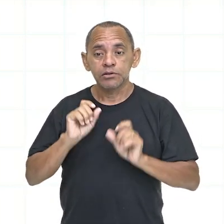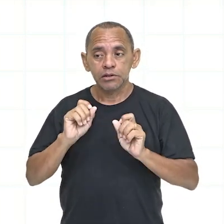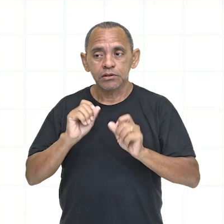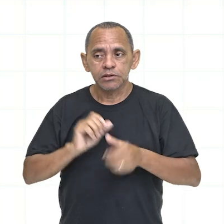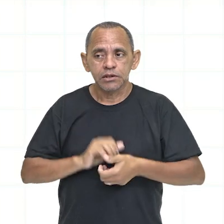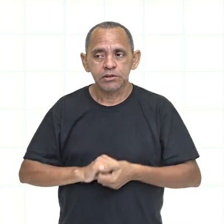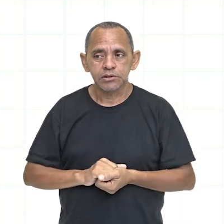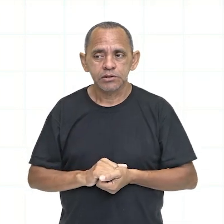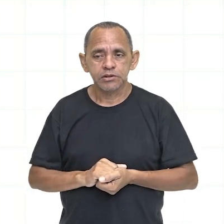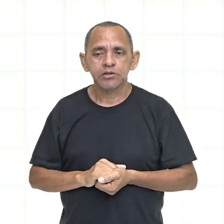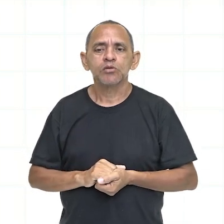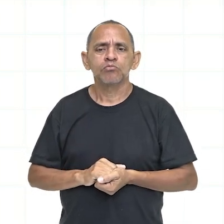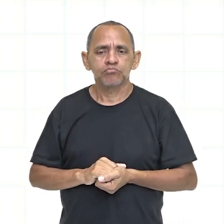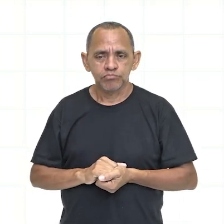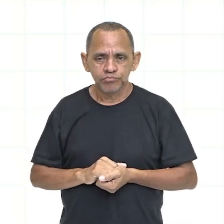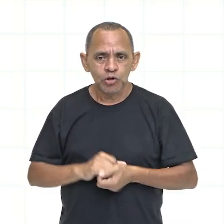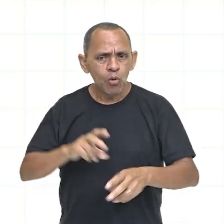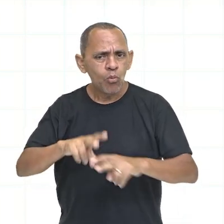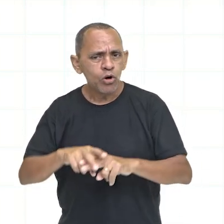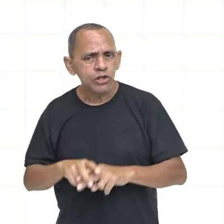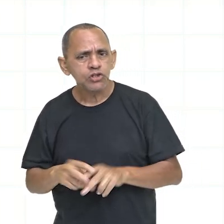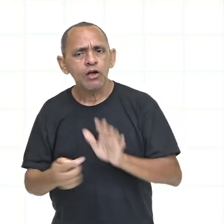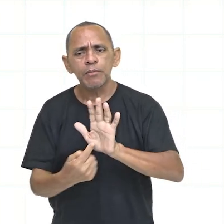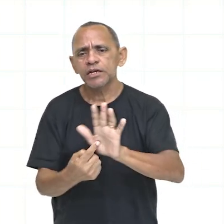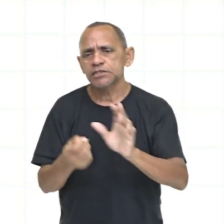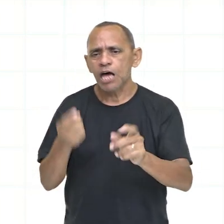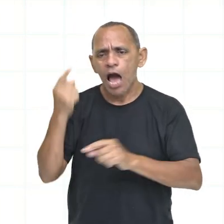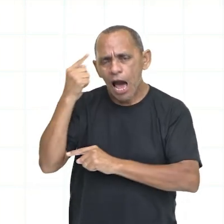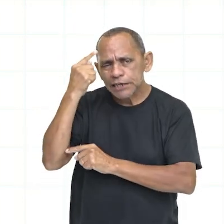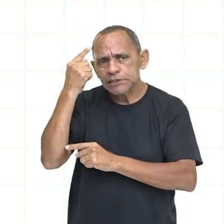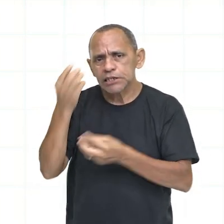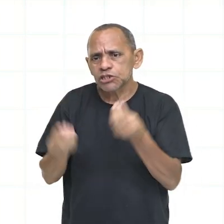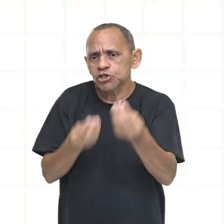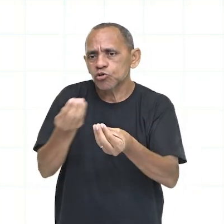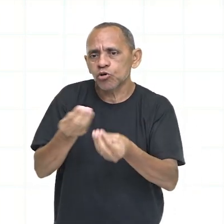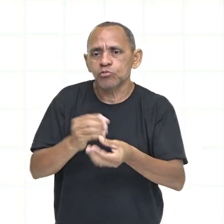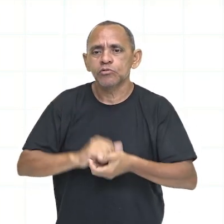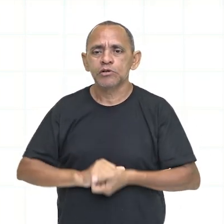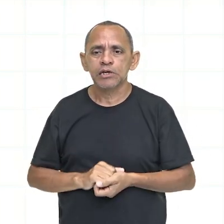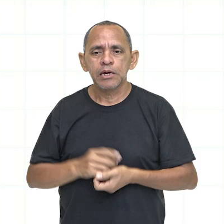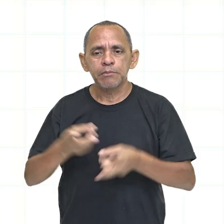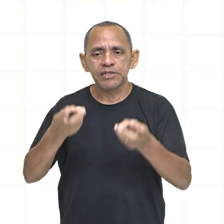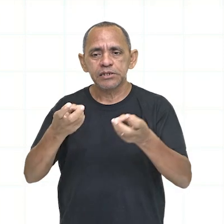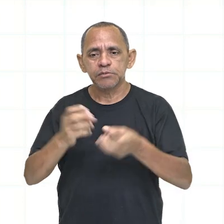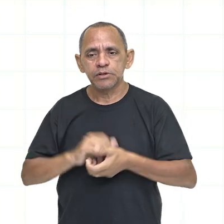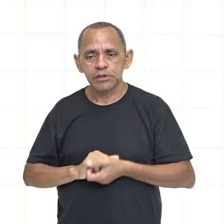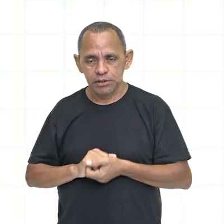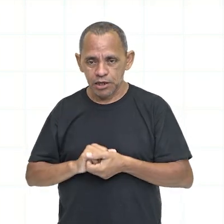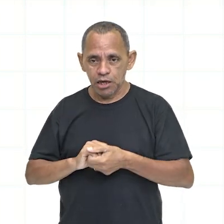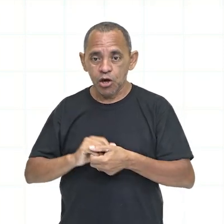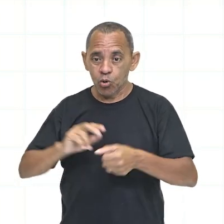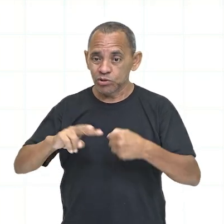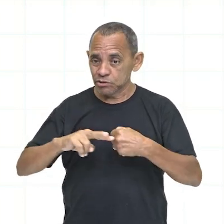consequentemente, então, sempre ele vai apresentar essa ideia aqui, né? O therefore. Consequentemente, ela foi